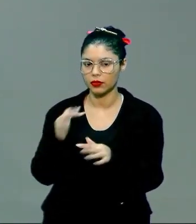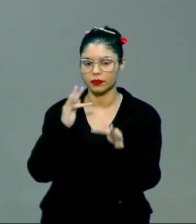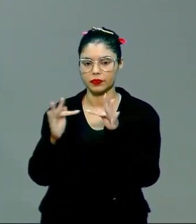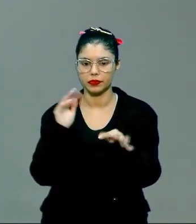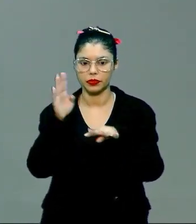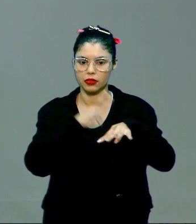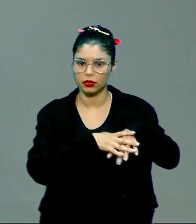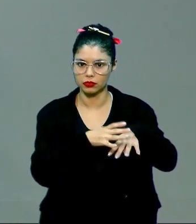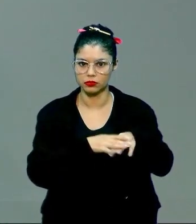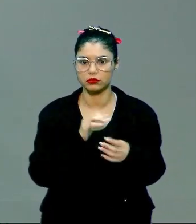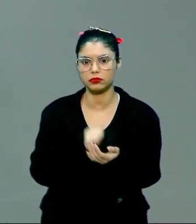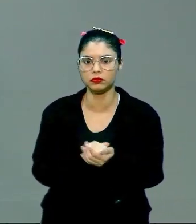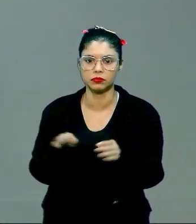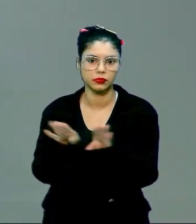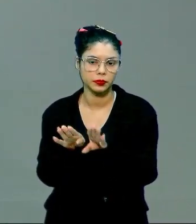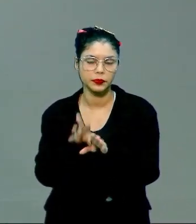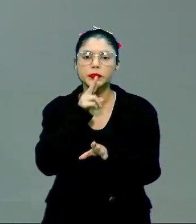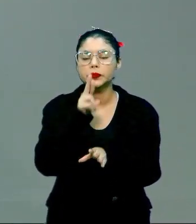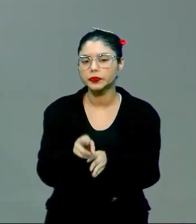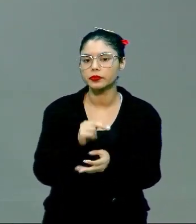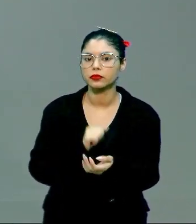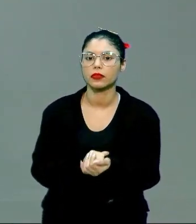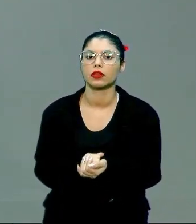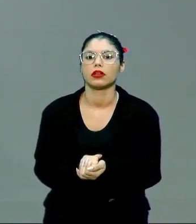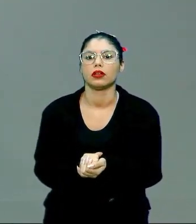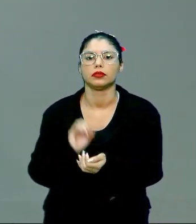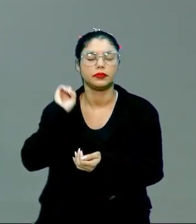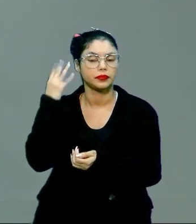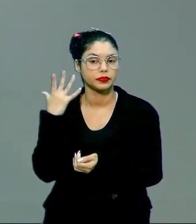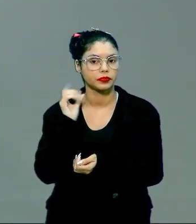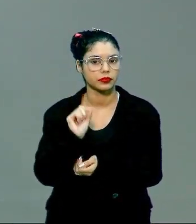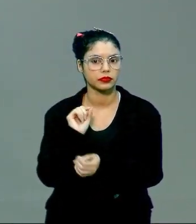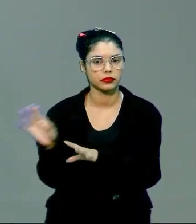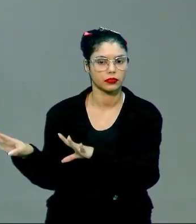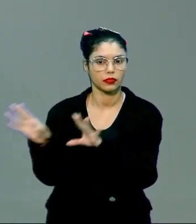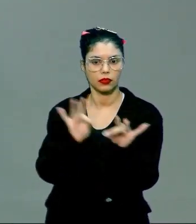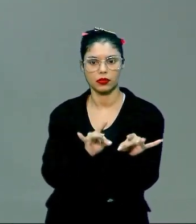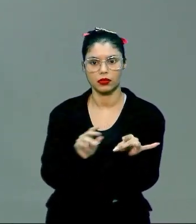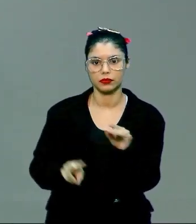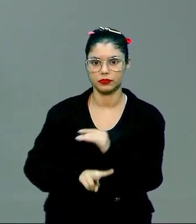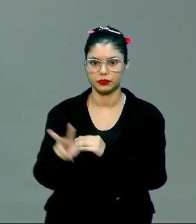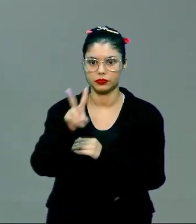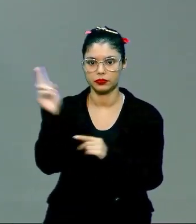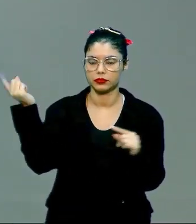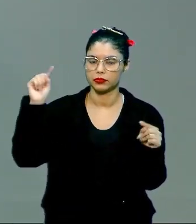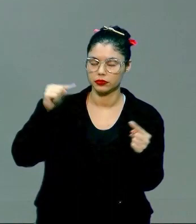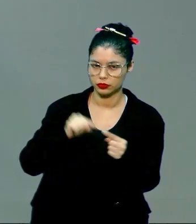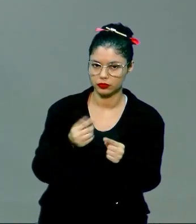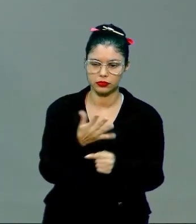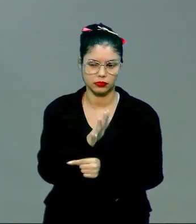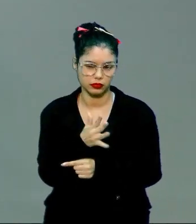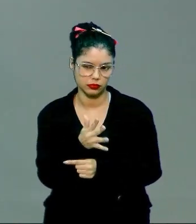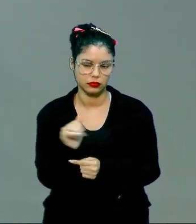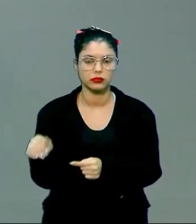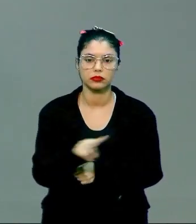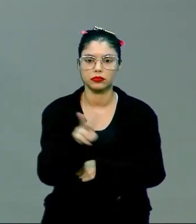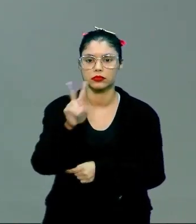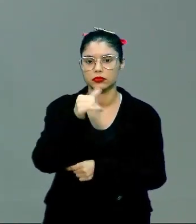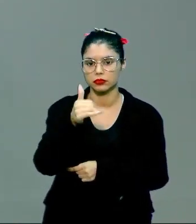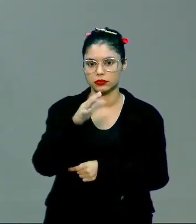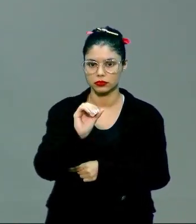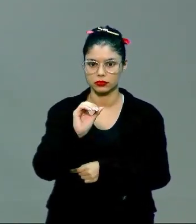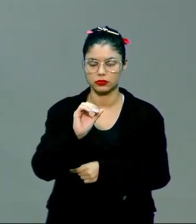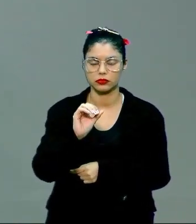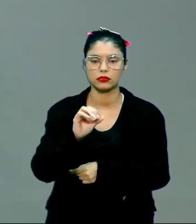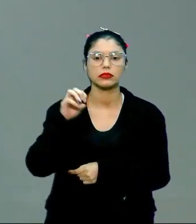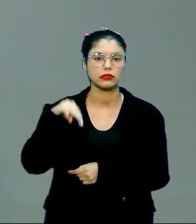na matemática, para efeitos de cálculo, costumamos trazer esse valor aproximadamente como sendo um valor de 10 metros